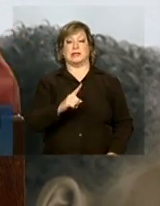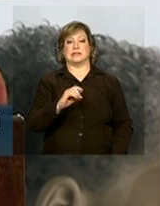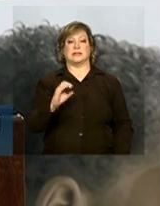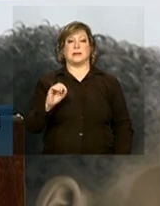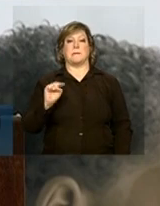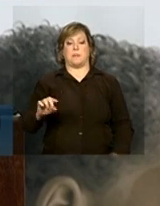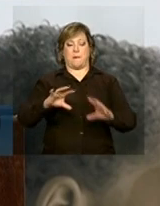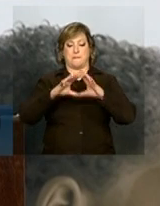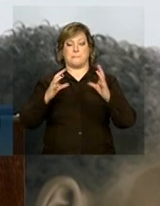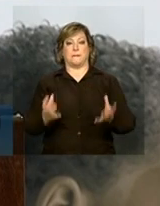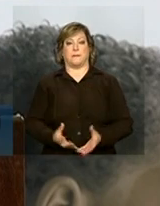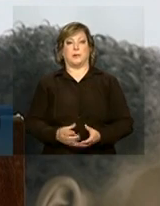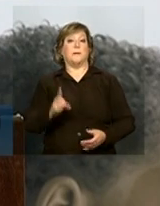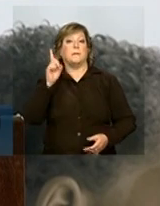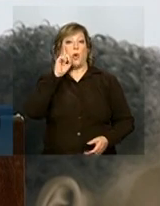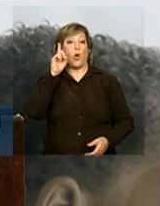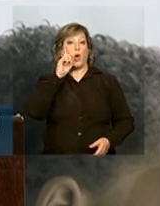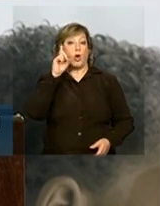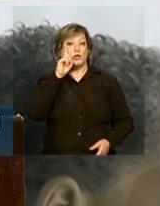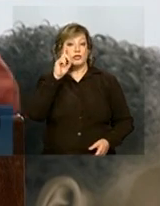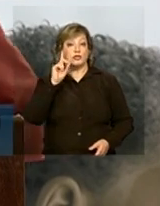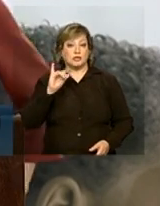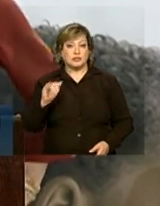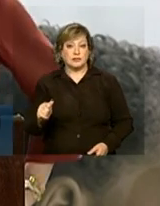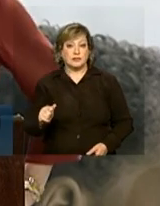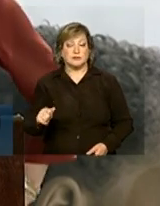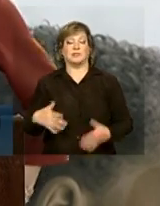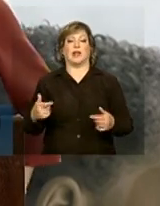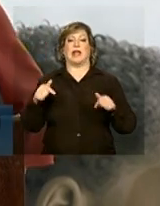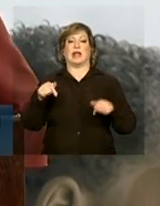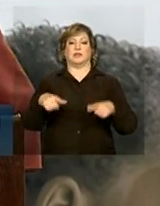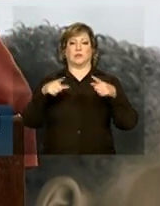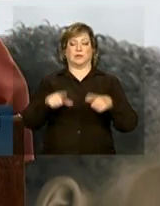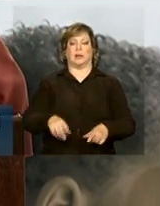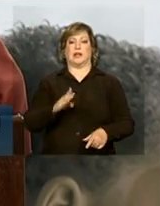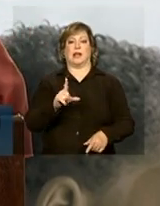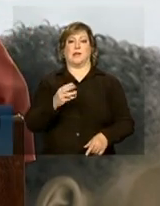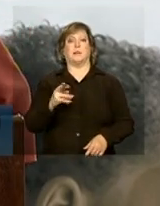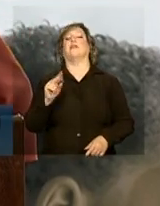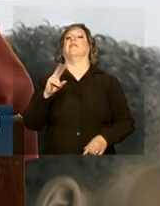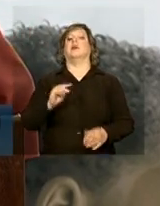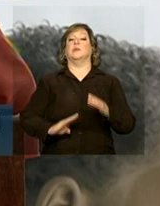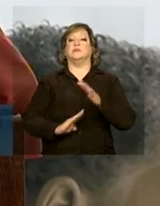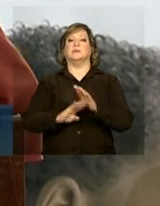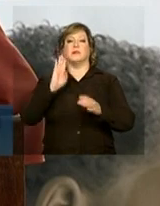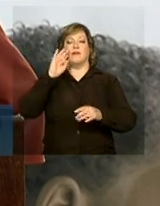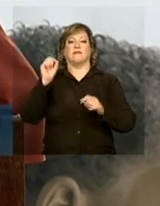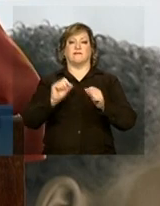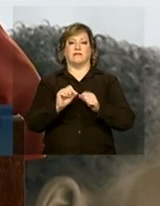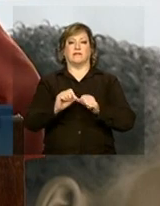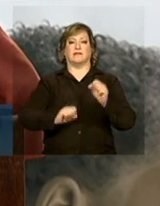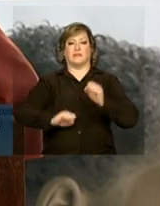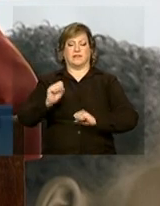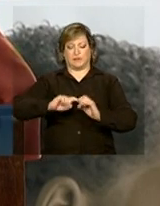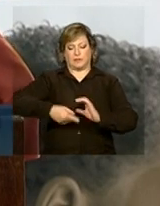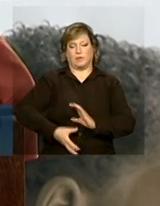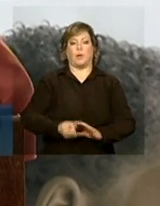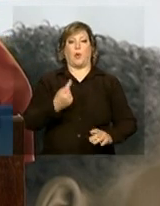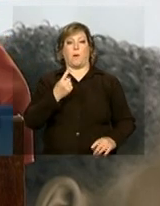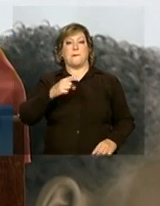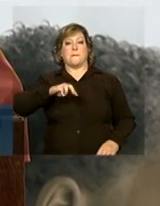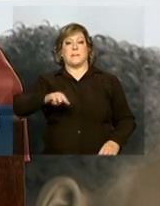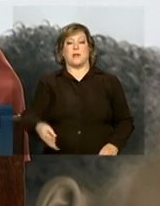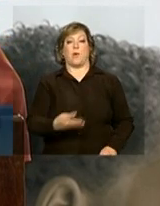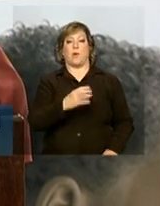mil barris dia, esse campo, no seu pico, produzirá 1 milhão e 400